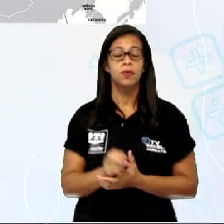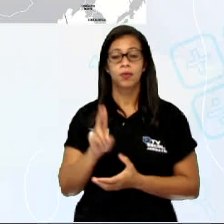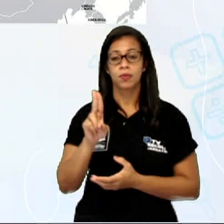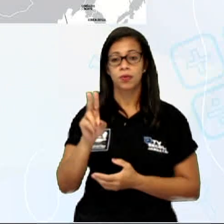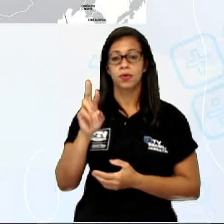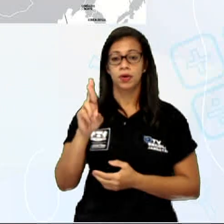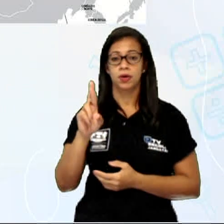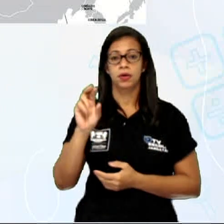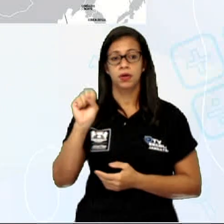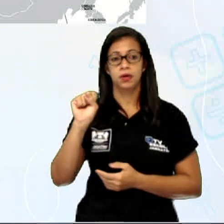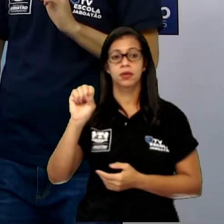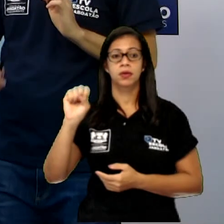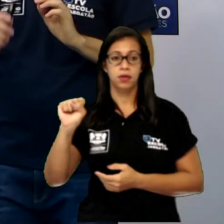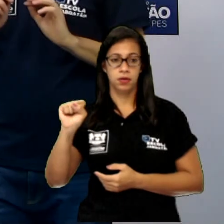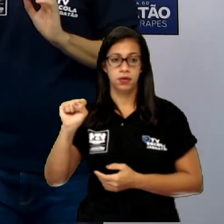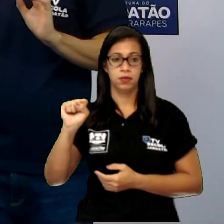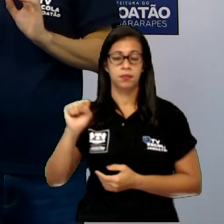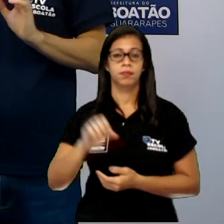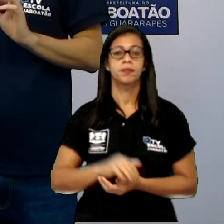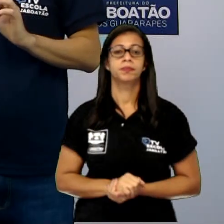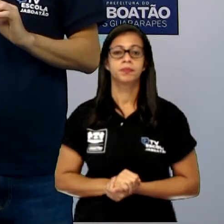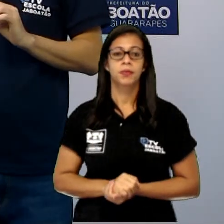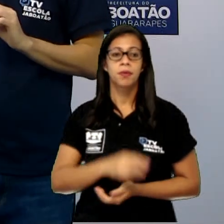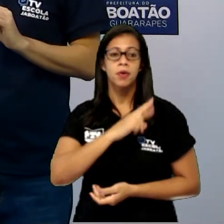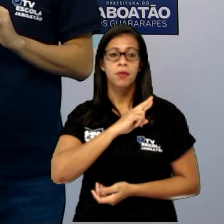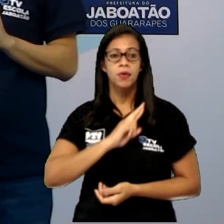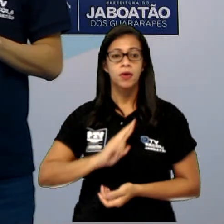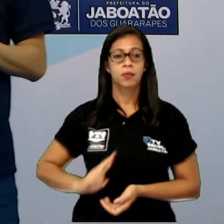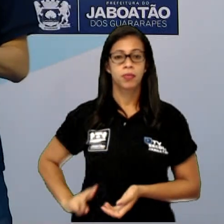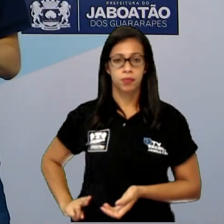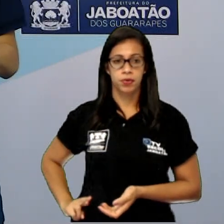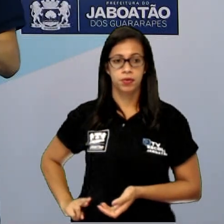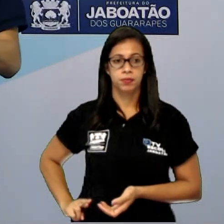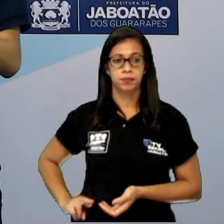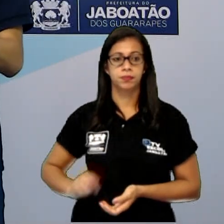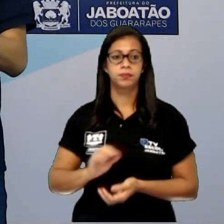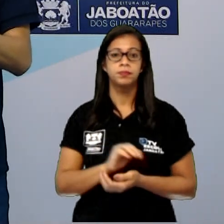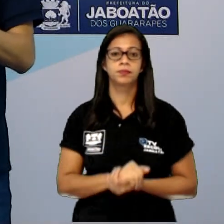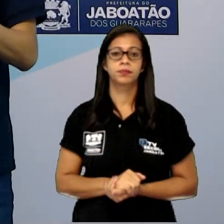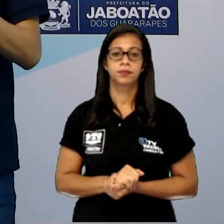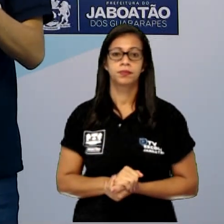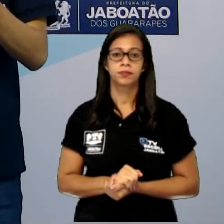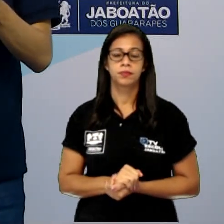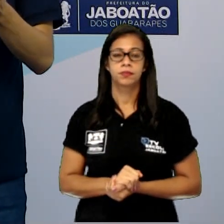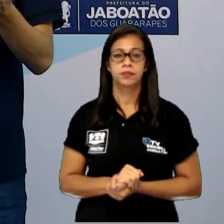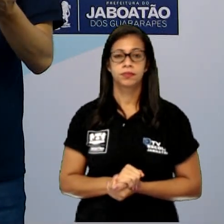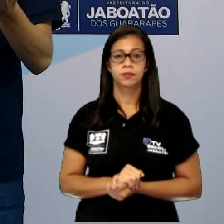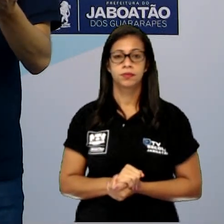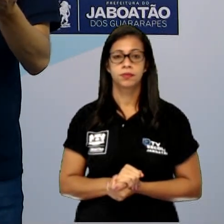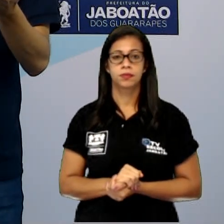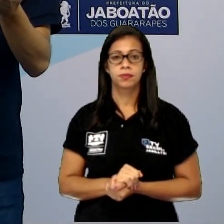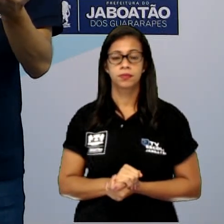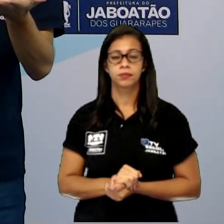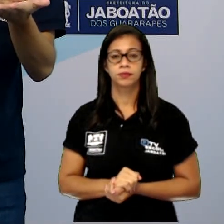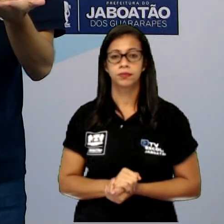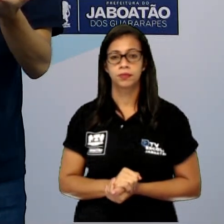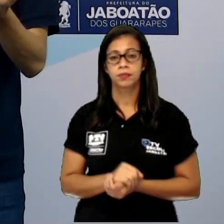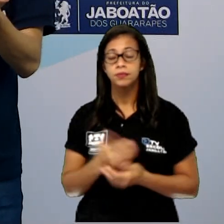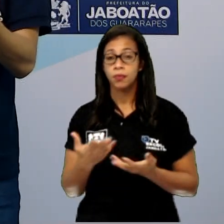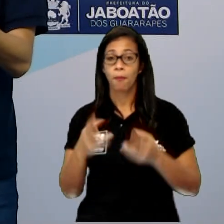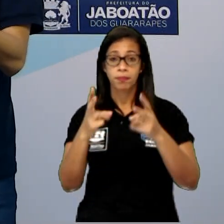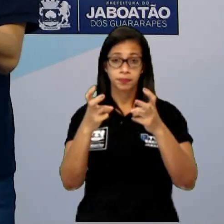URSS. Galera, presta atenção nisso aqui muito rapidinho, tá? Jogo rápido. É assim. Vejam,